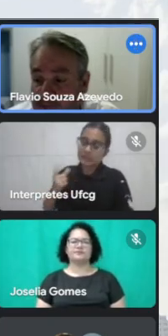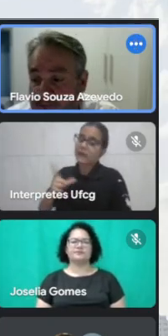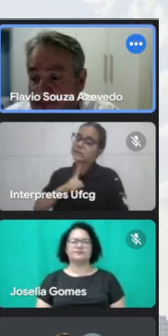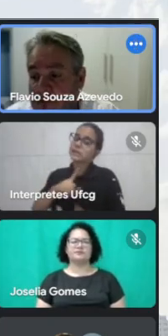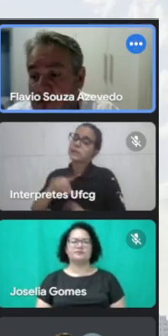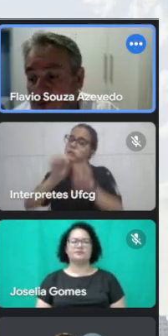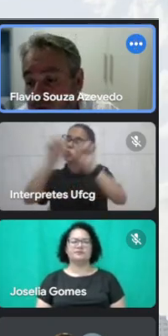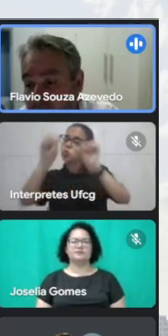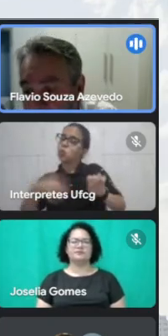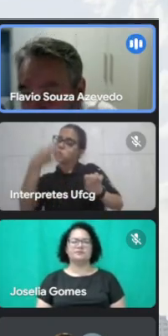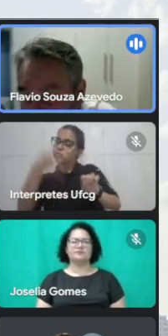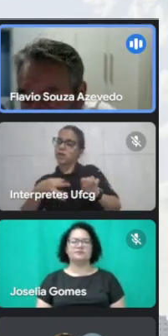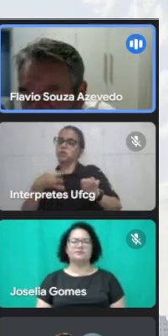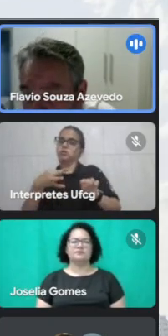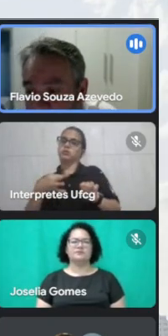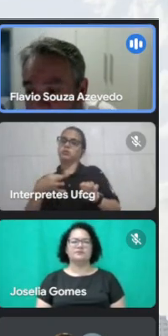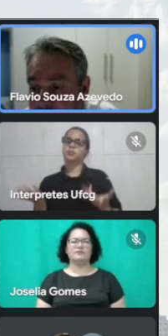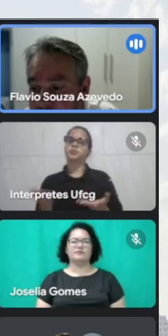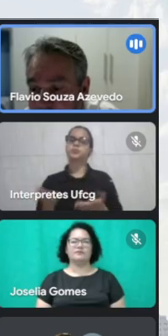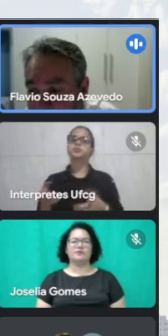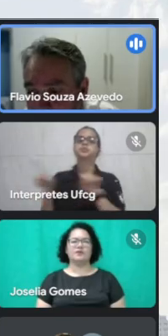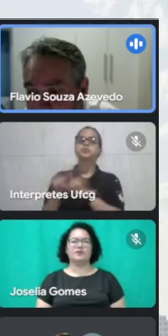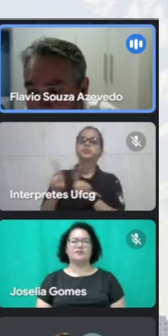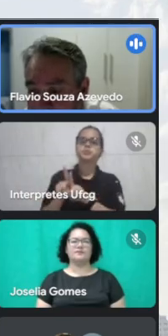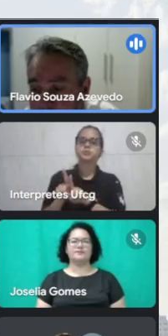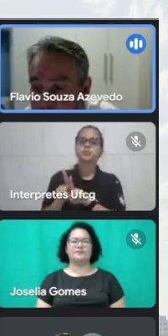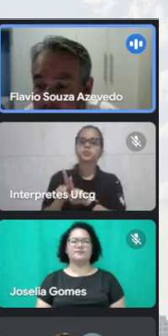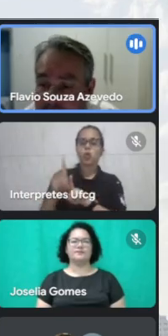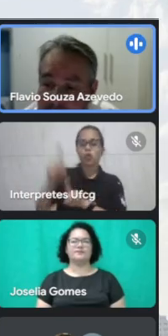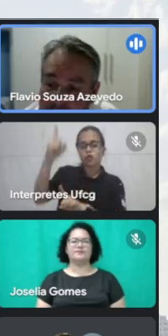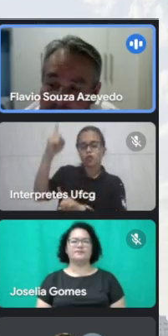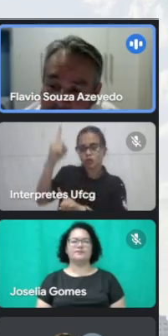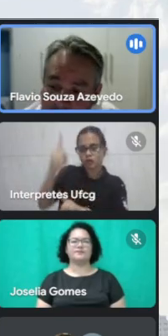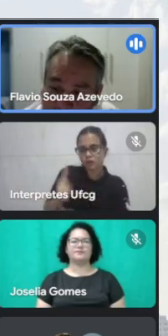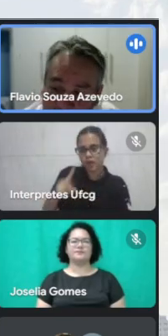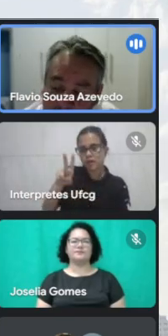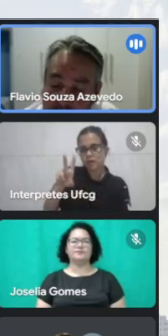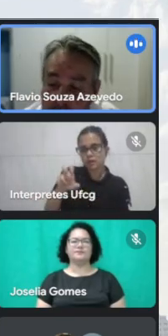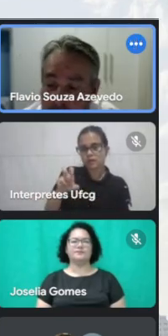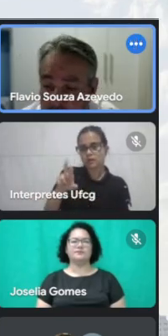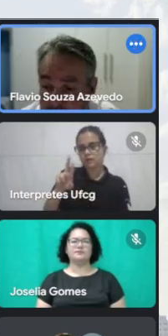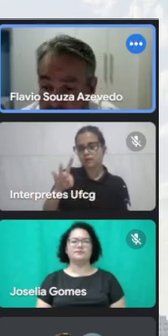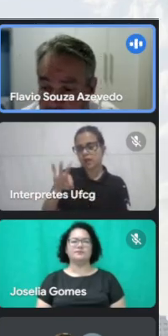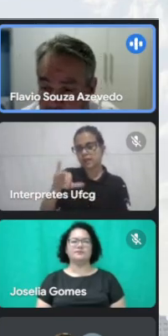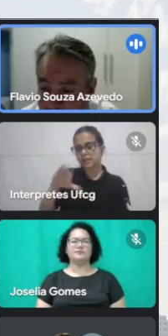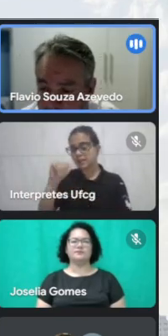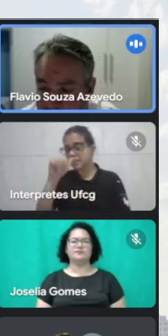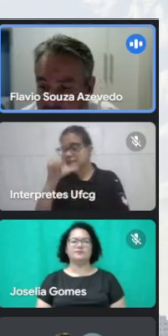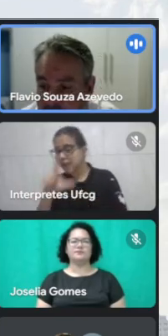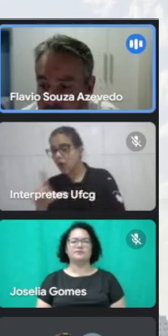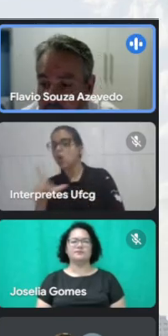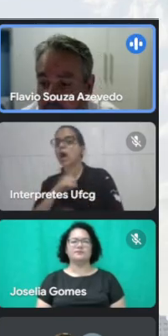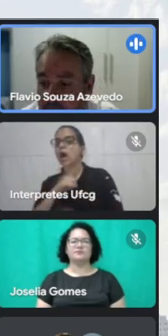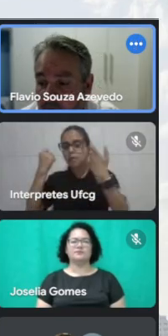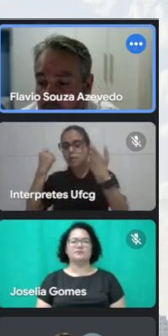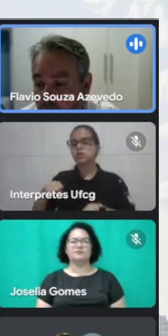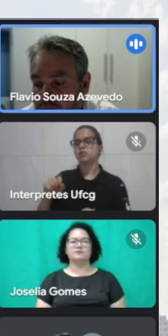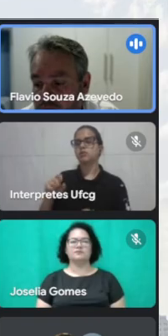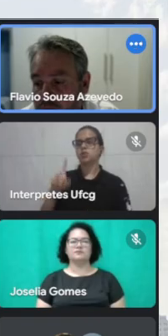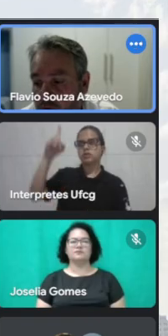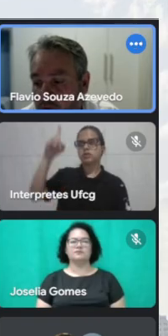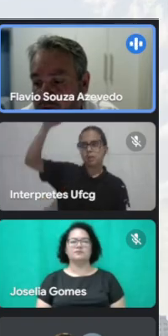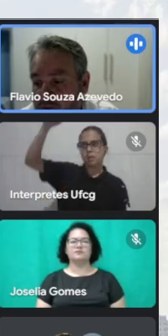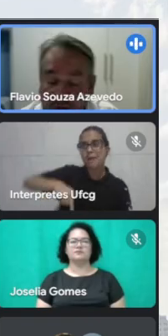utilizado. O sistema vertical também ele tem uma subdivisão, ele pode ser de cima para baixo, de baixo para cima,